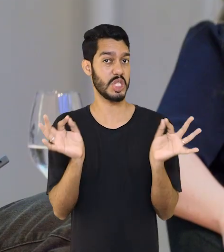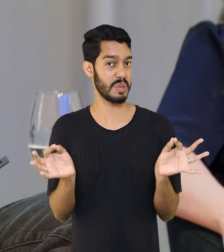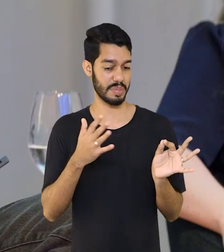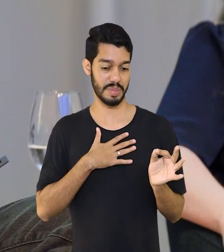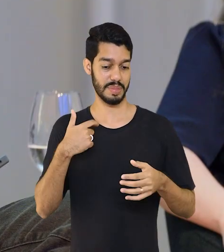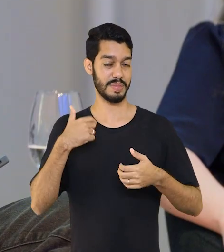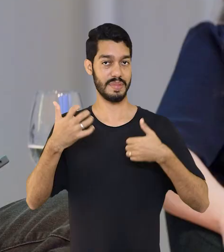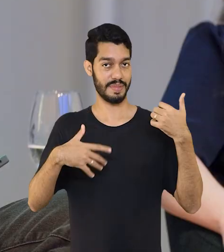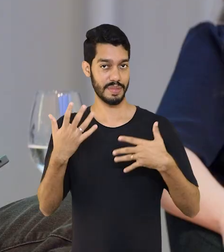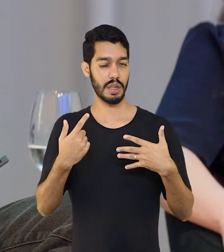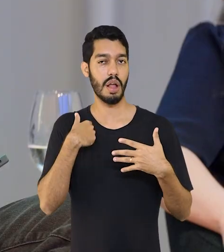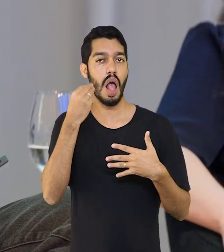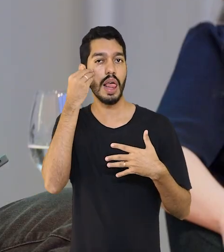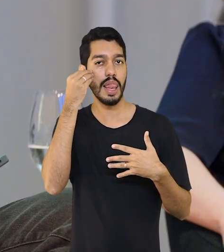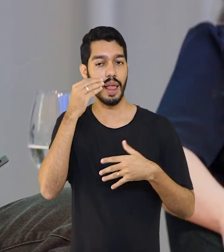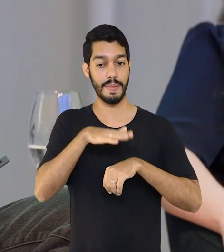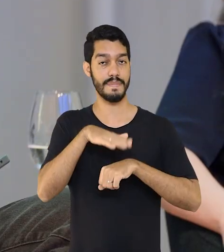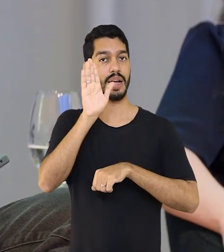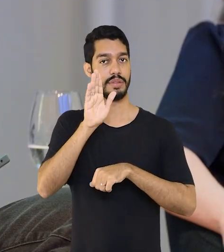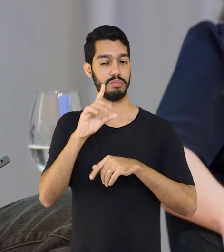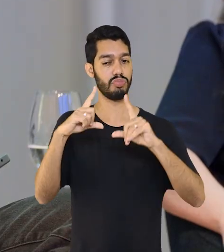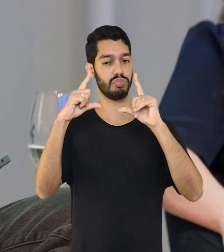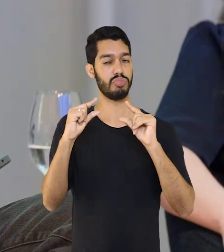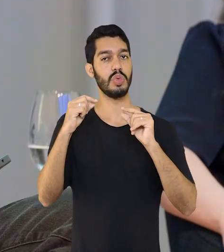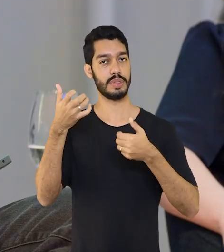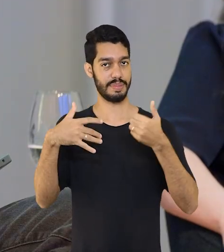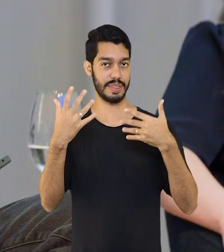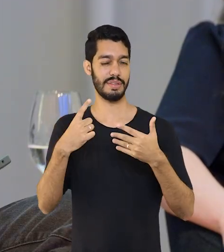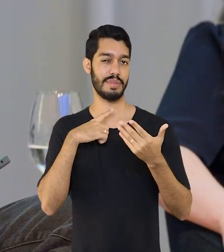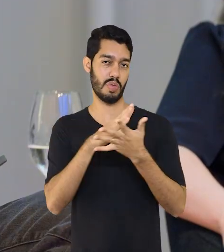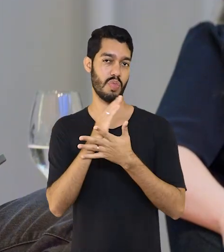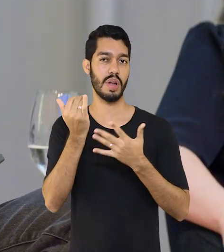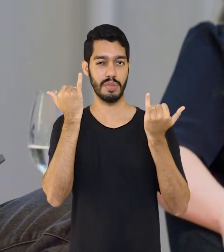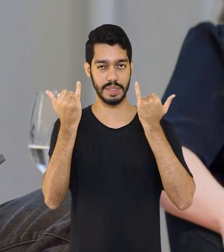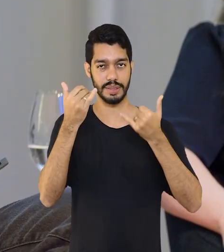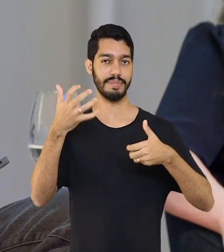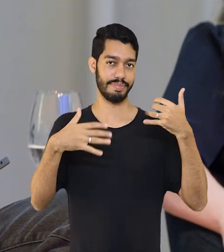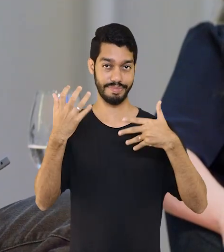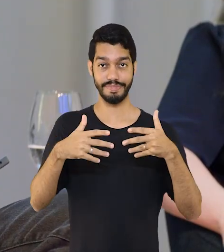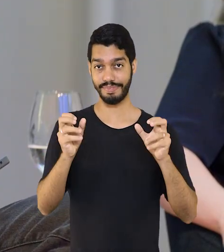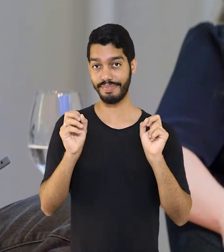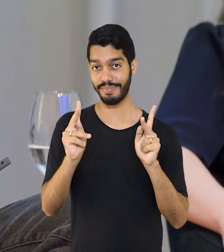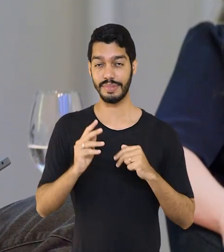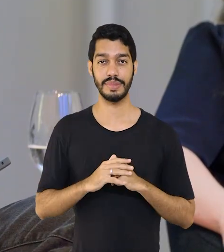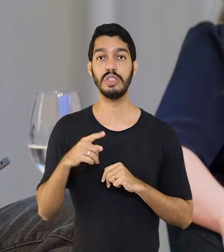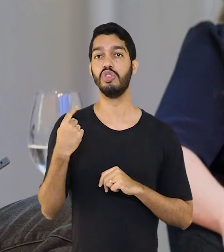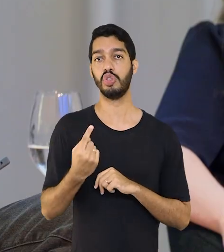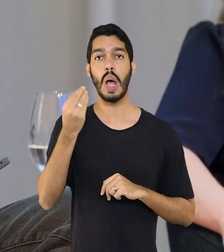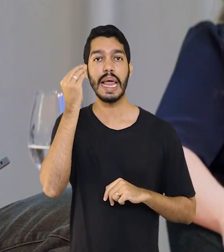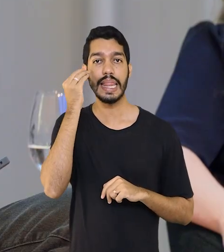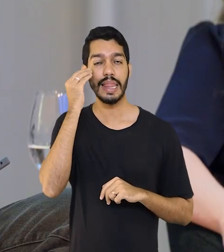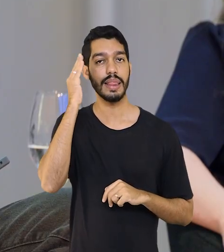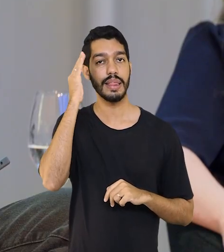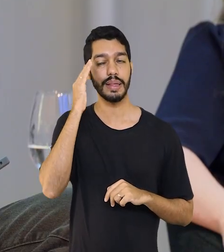vai ser a base da minha fala e eu vou tentar destrinchar isso um pouco, trazendo alguns dados, algumas reflexões, né? Se a gente